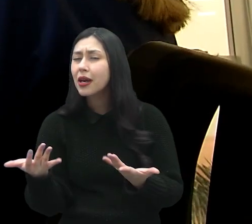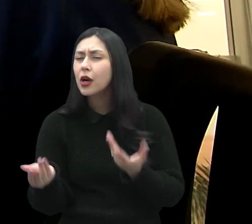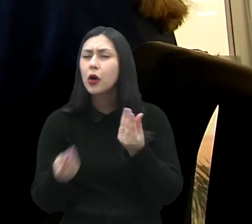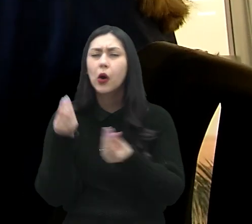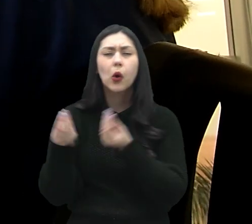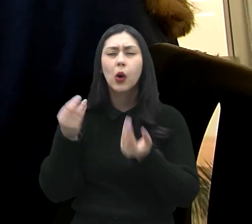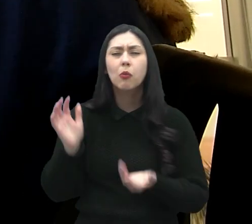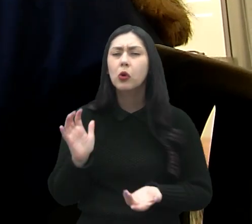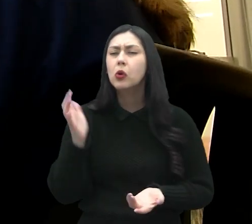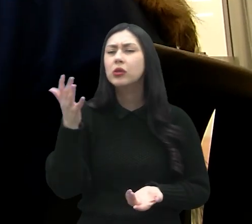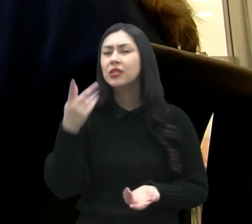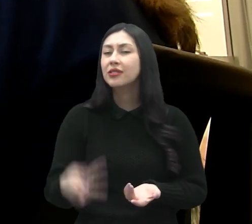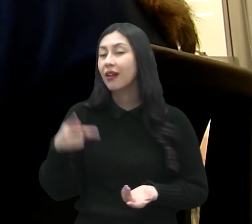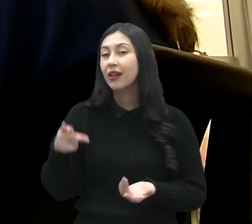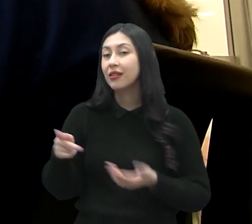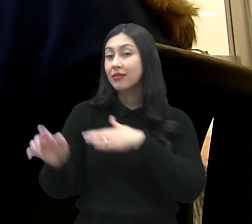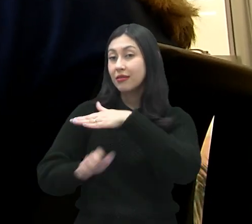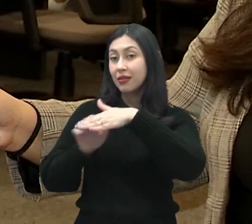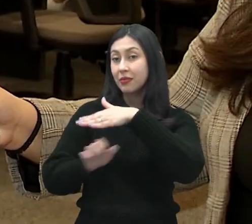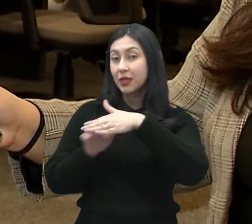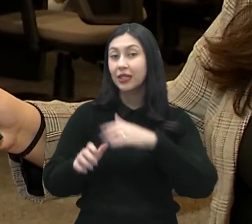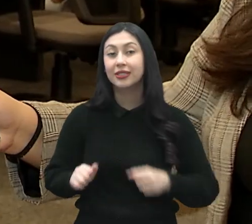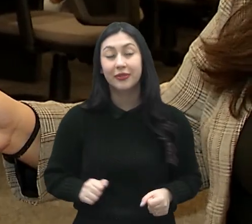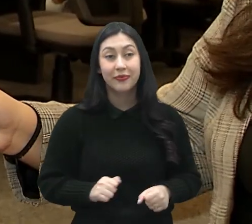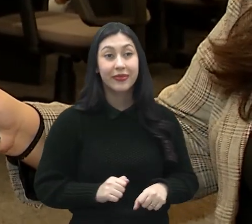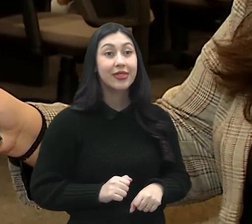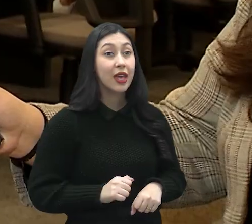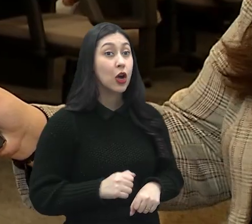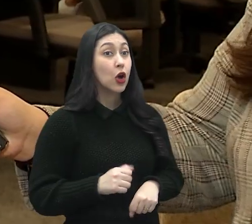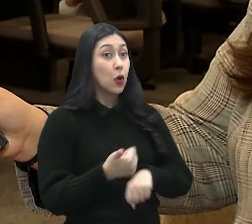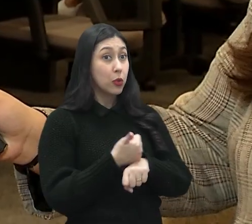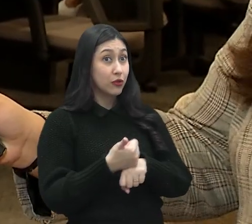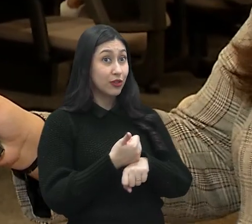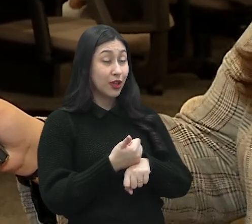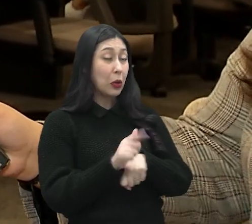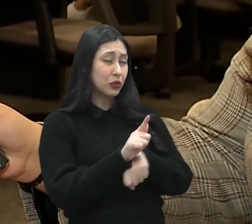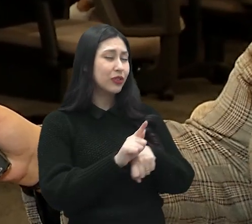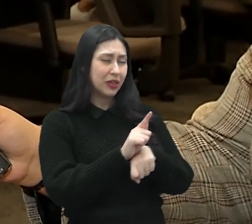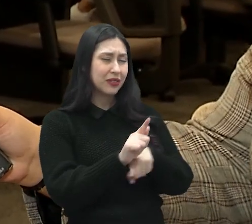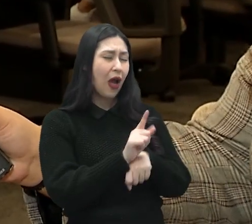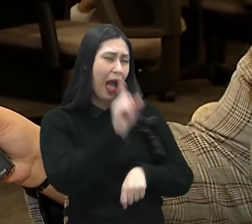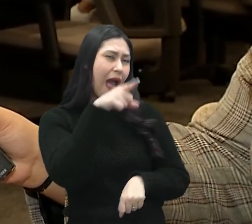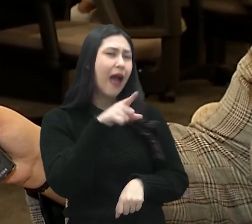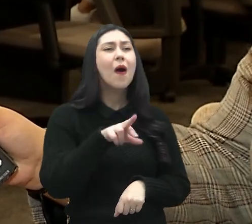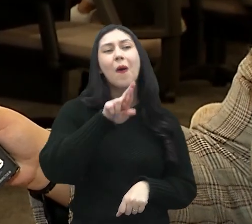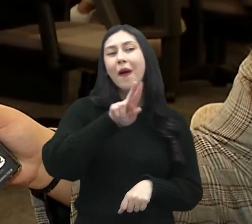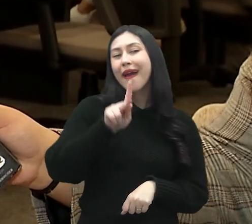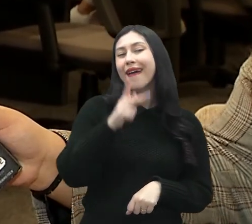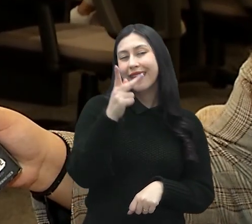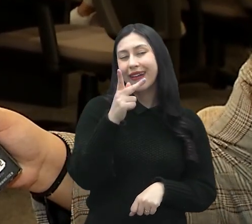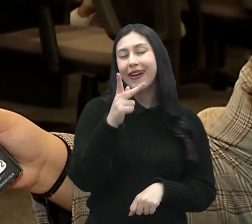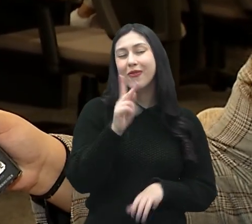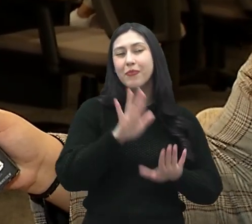como que funciona aqui dentro essa área aqui da empresa. Gente Gestão é o nosso RH, mas Gente Gestão combina mais com a